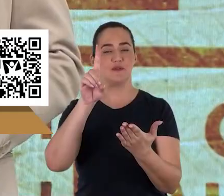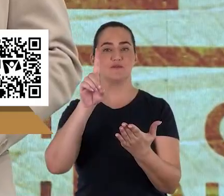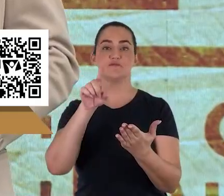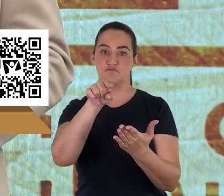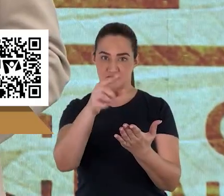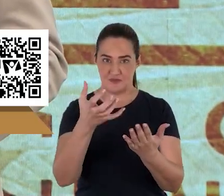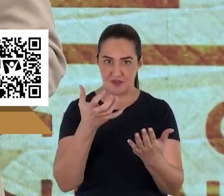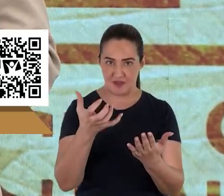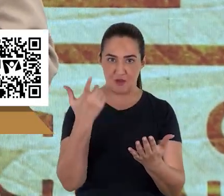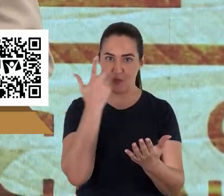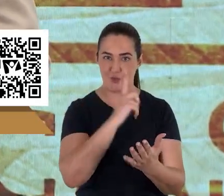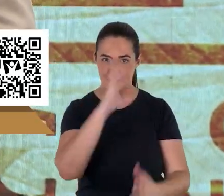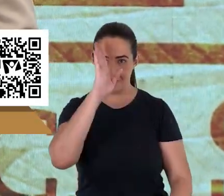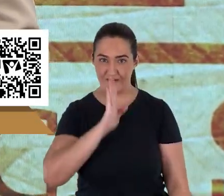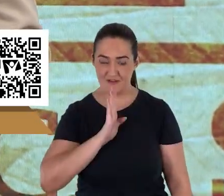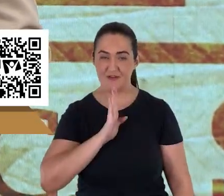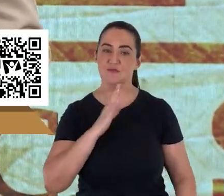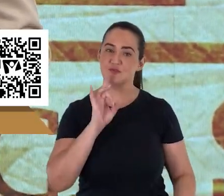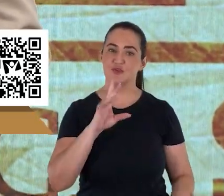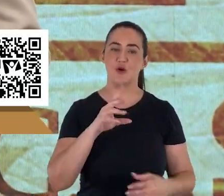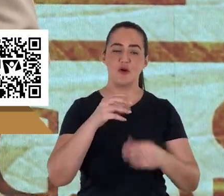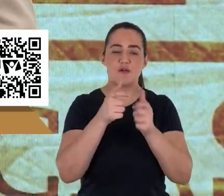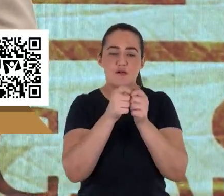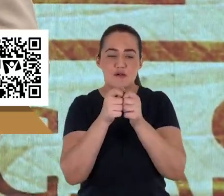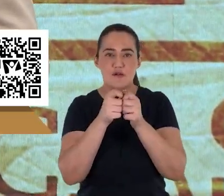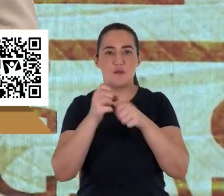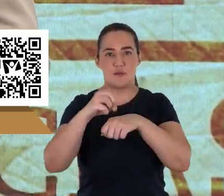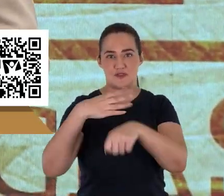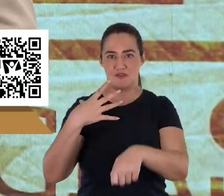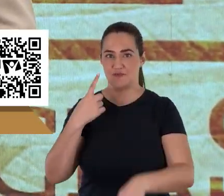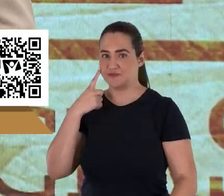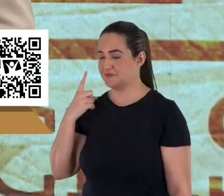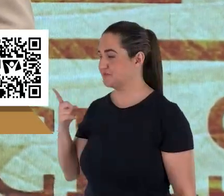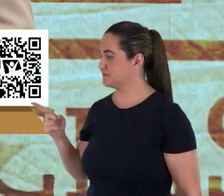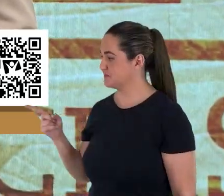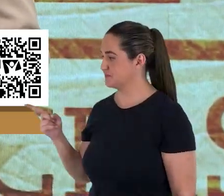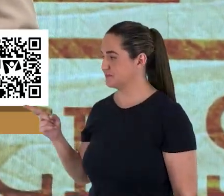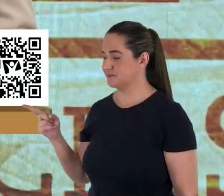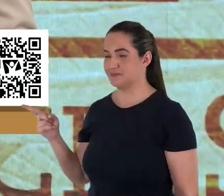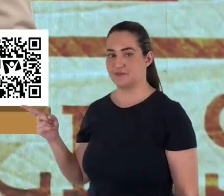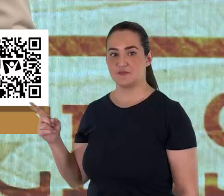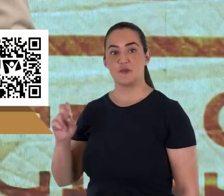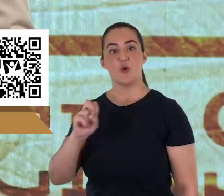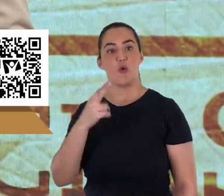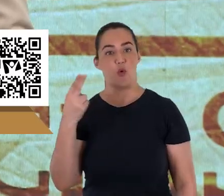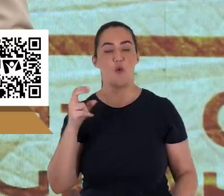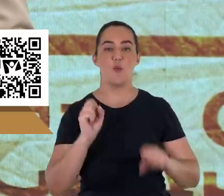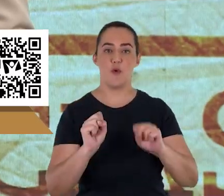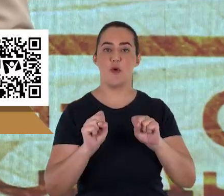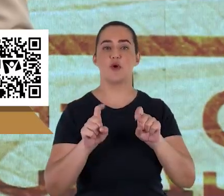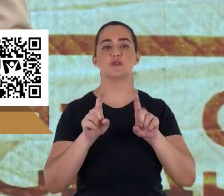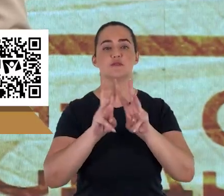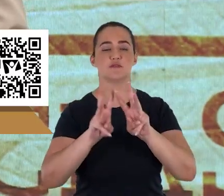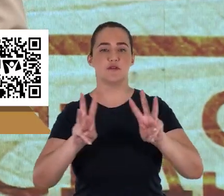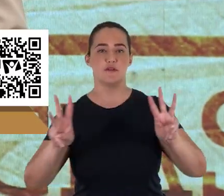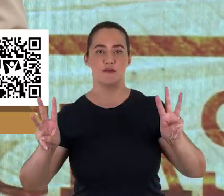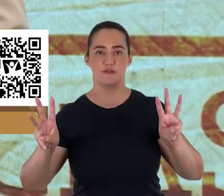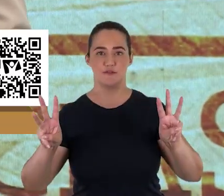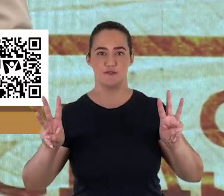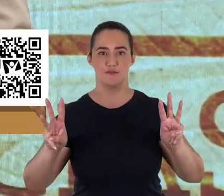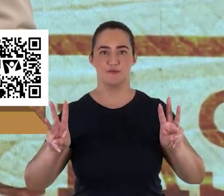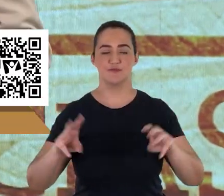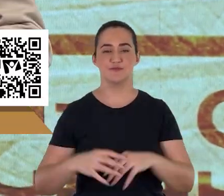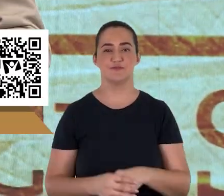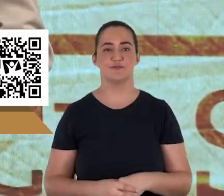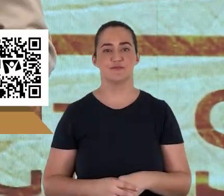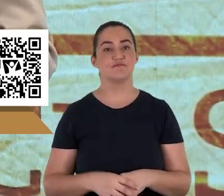pode ligar para a gente aqui no telefone 012-2127-3121 ou ainda através do site biblia.com